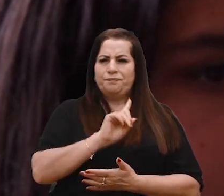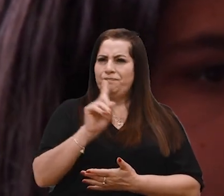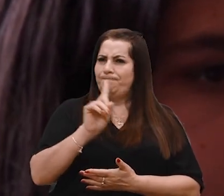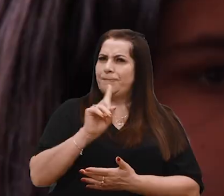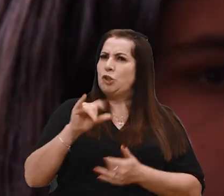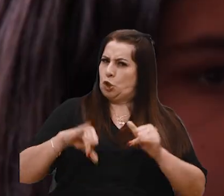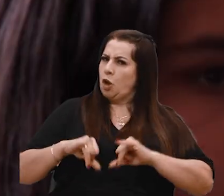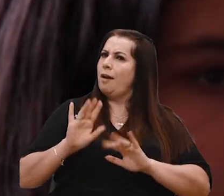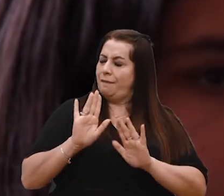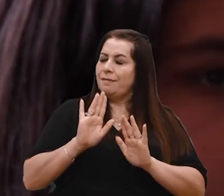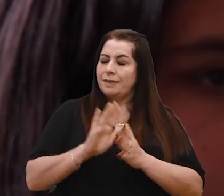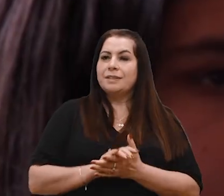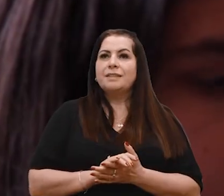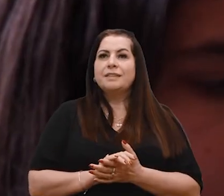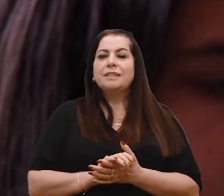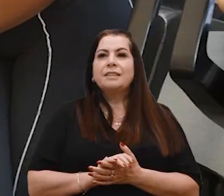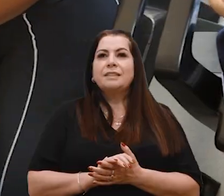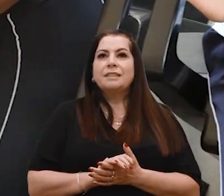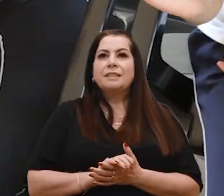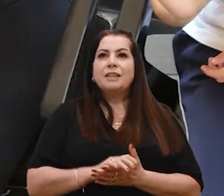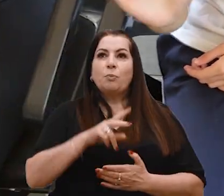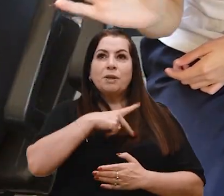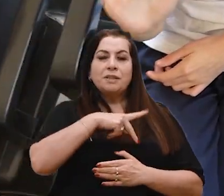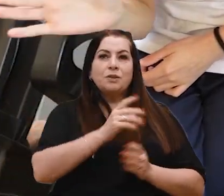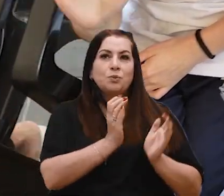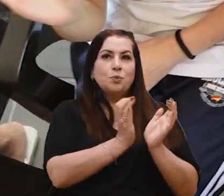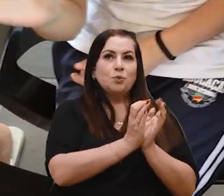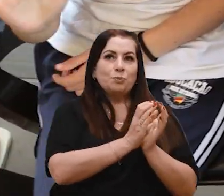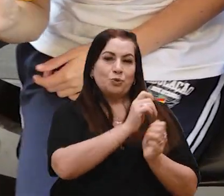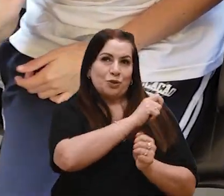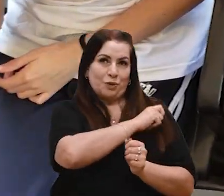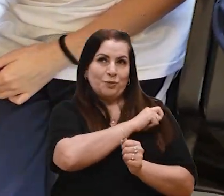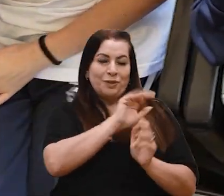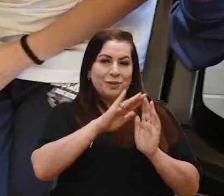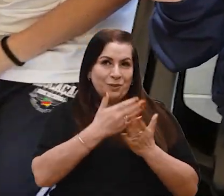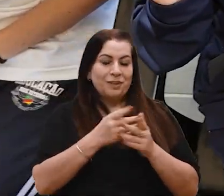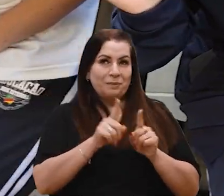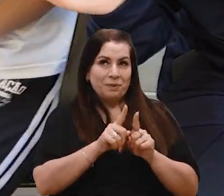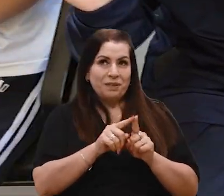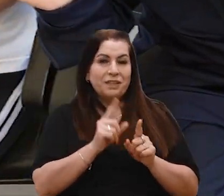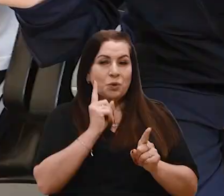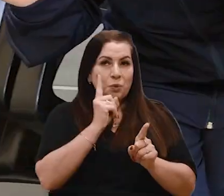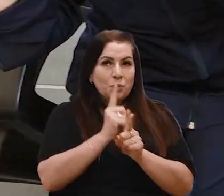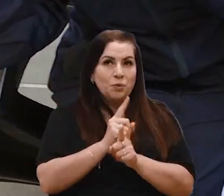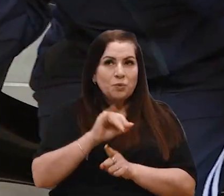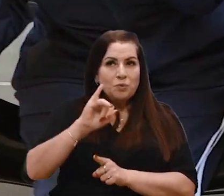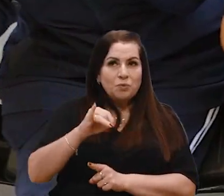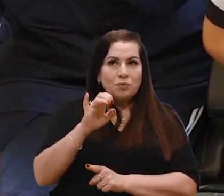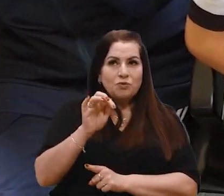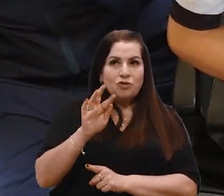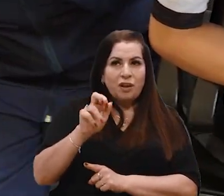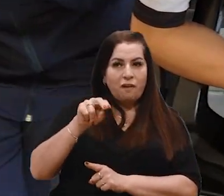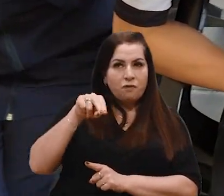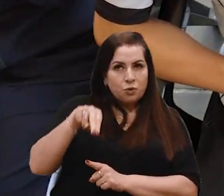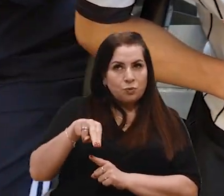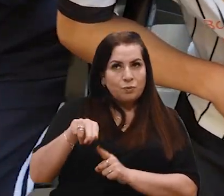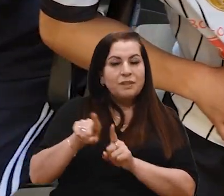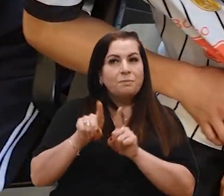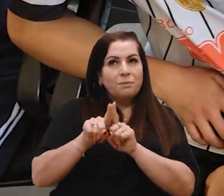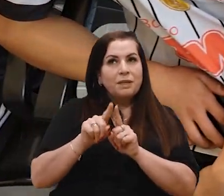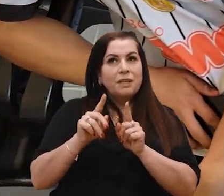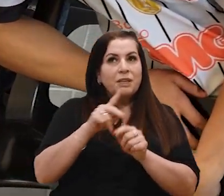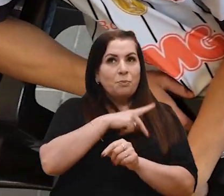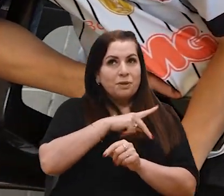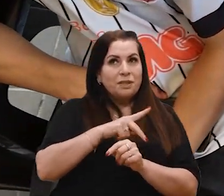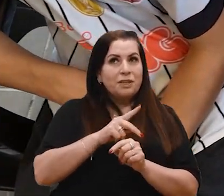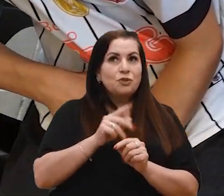sofrido, não é fácil. Presidente do Grêmio, acho que está por aí. Vânia, a gente encontrou aqui o Jefferson,